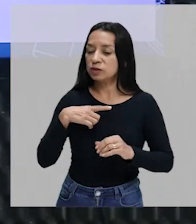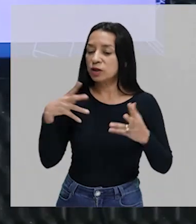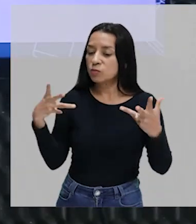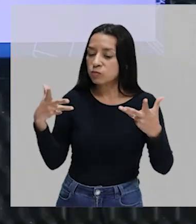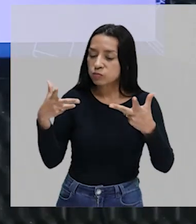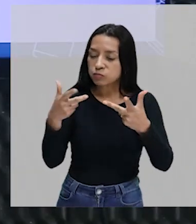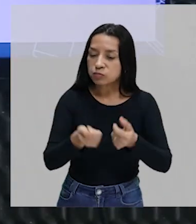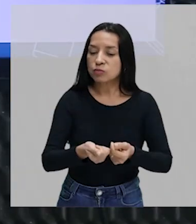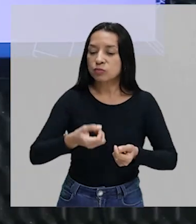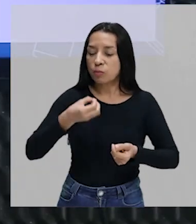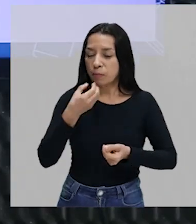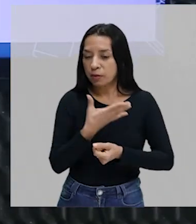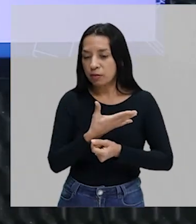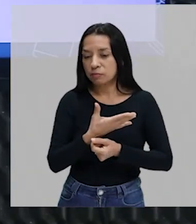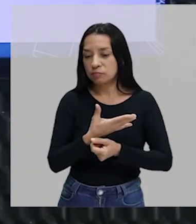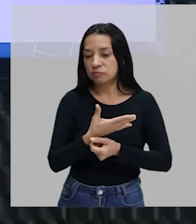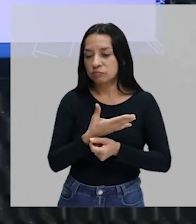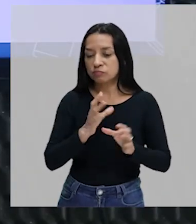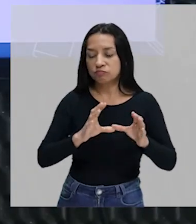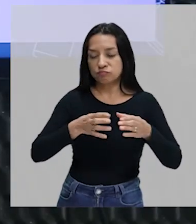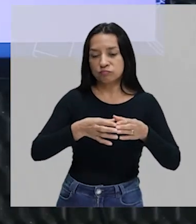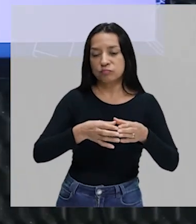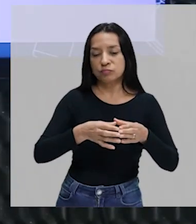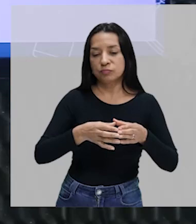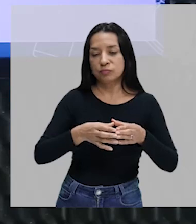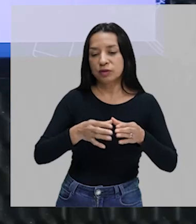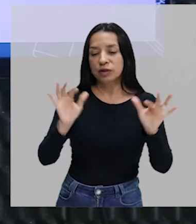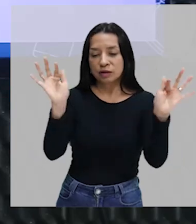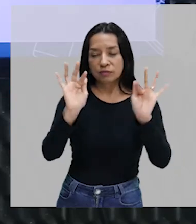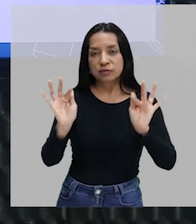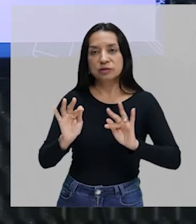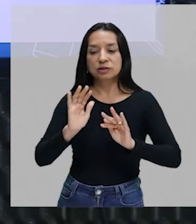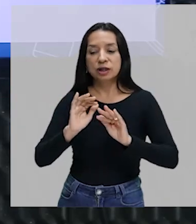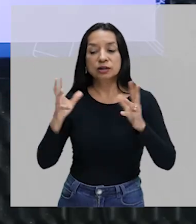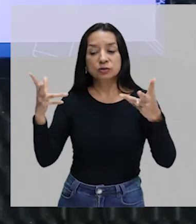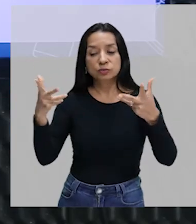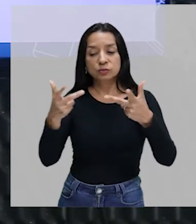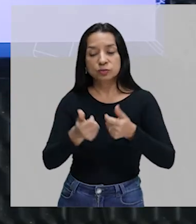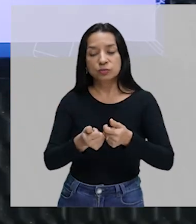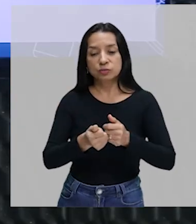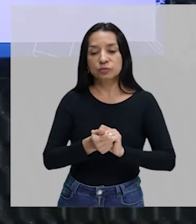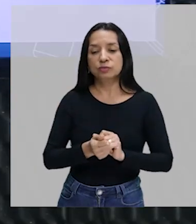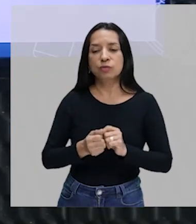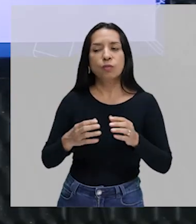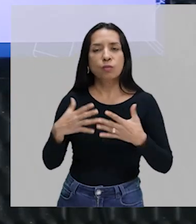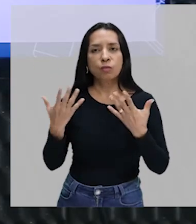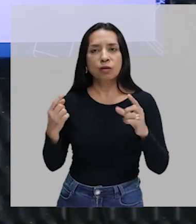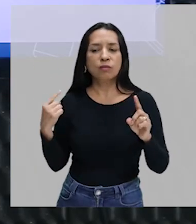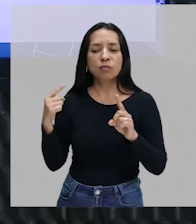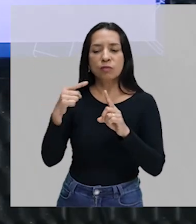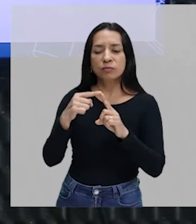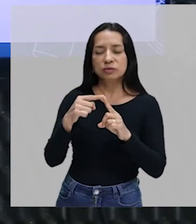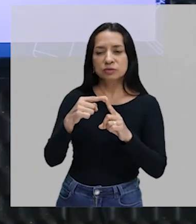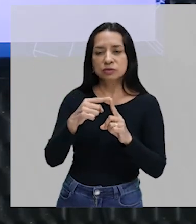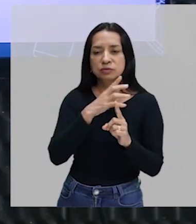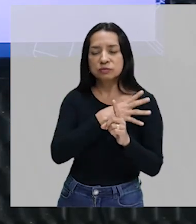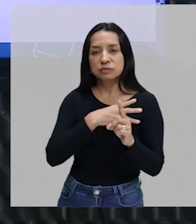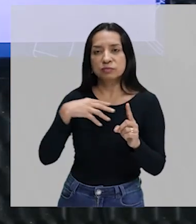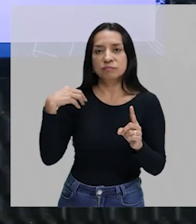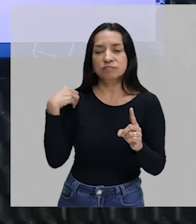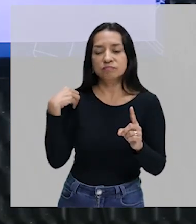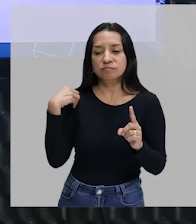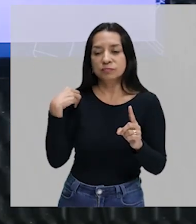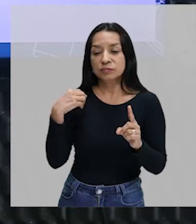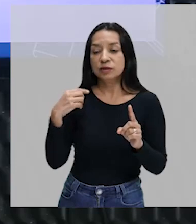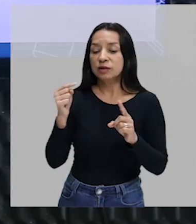a felicidade de todos. Segundo Aristóteles, a finalidade da vida humana e a finalidade da vida em